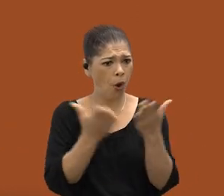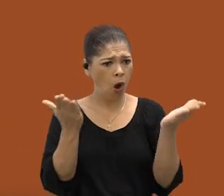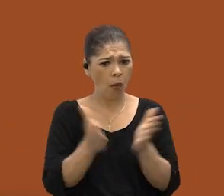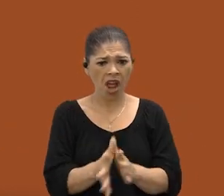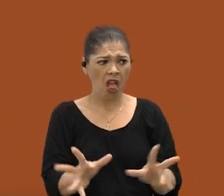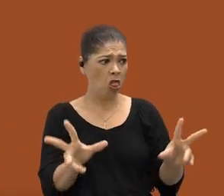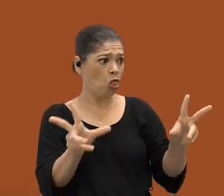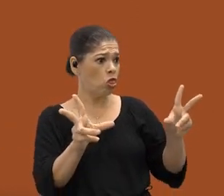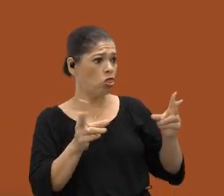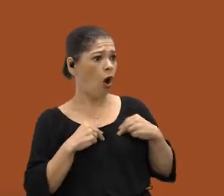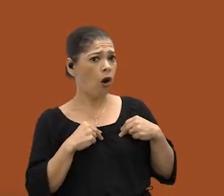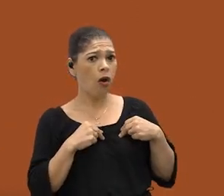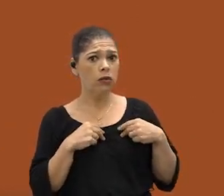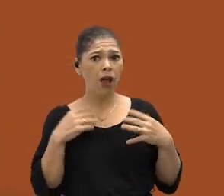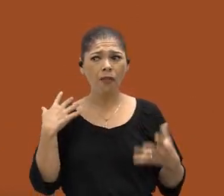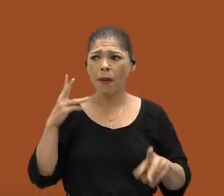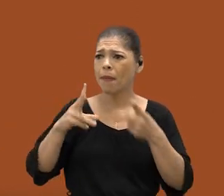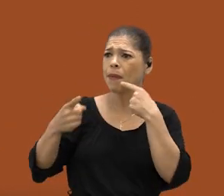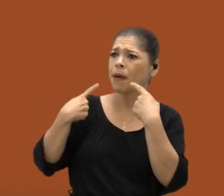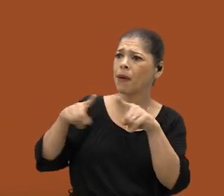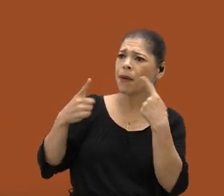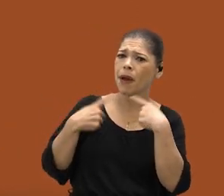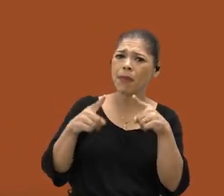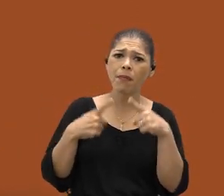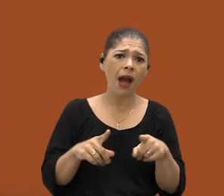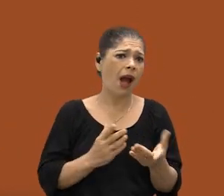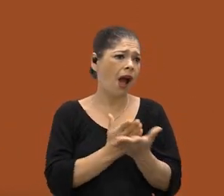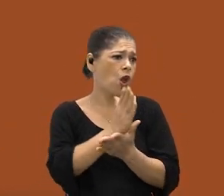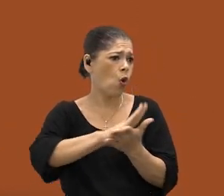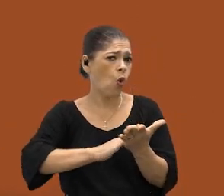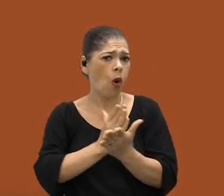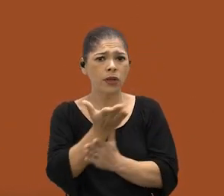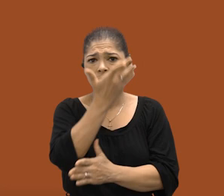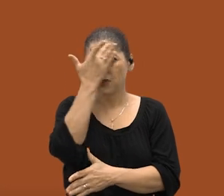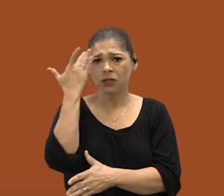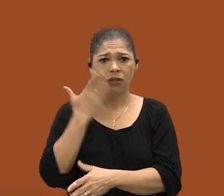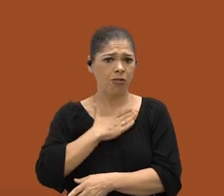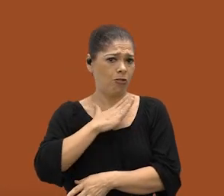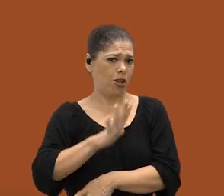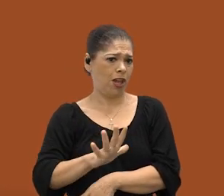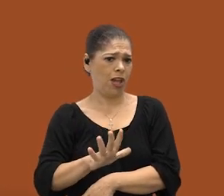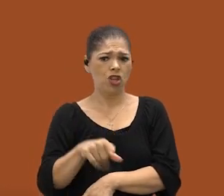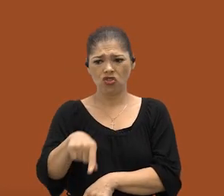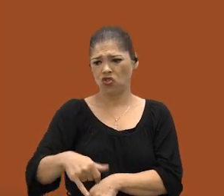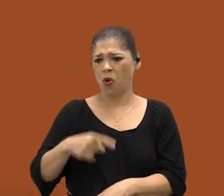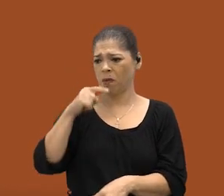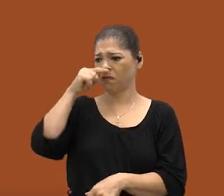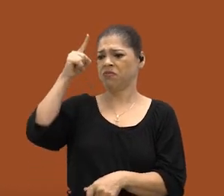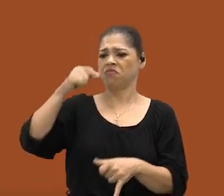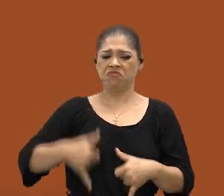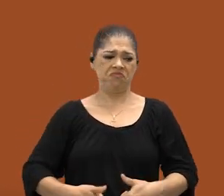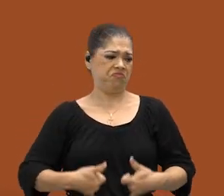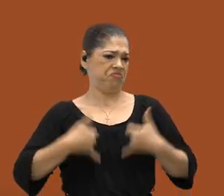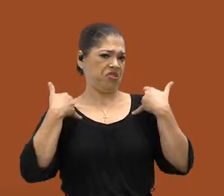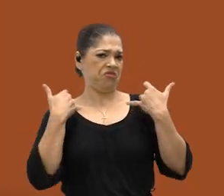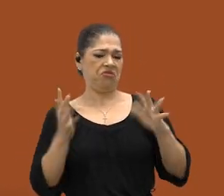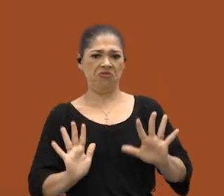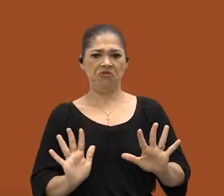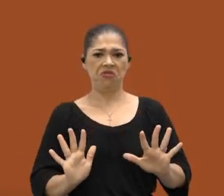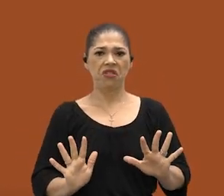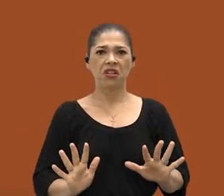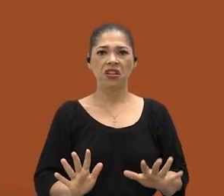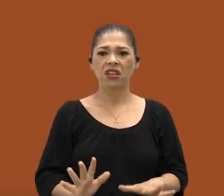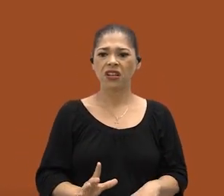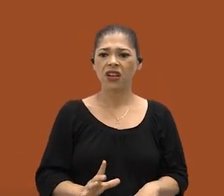gente nossa isso gera um mal-estar terrível nas pessoas isso é arrogante o senhor é